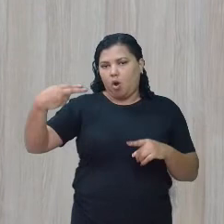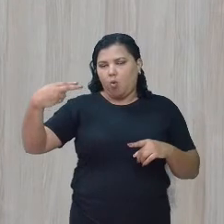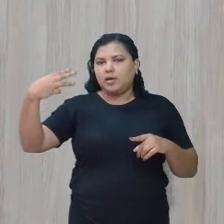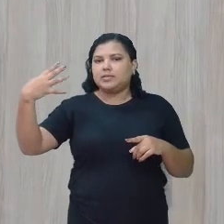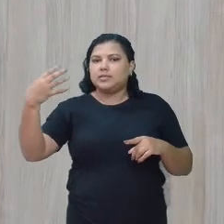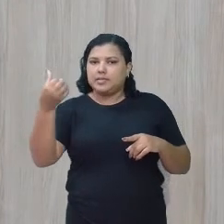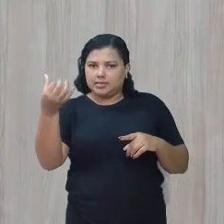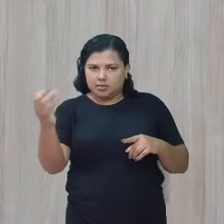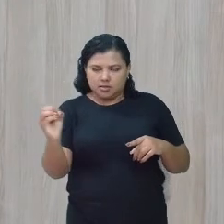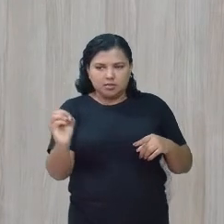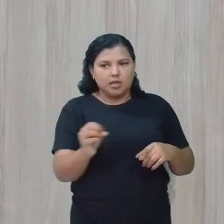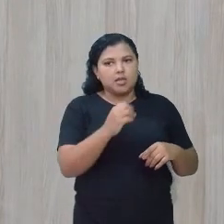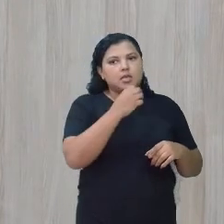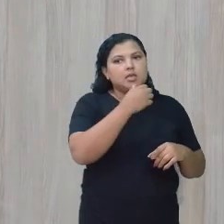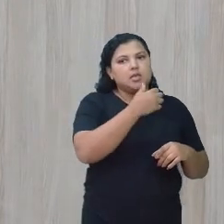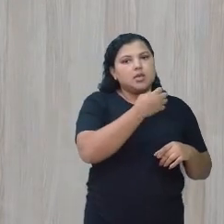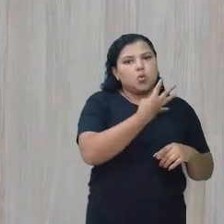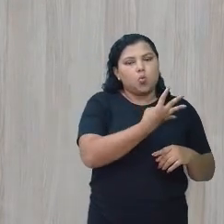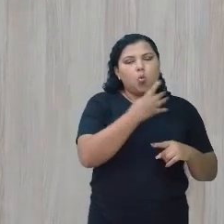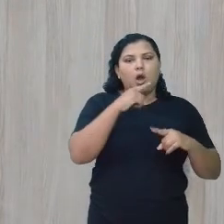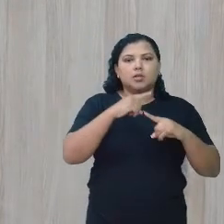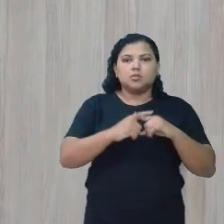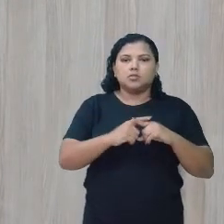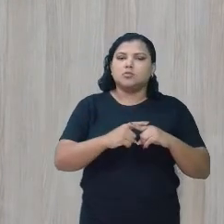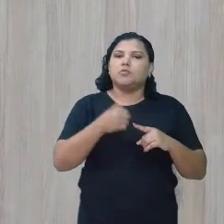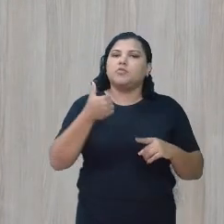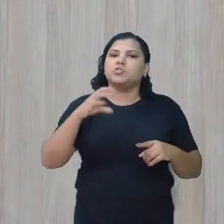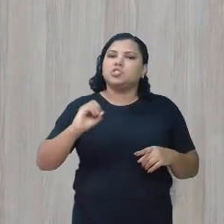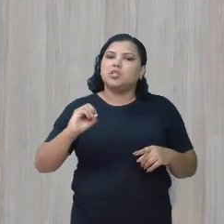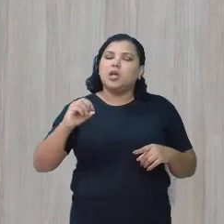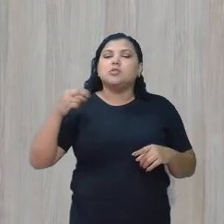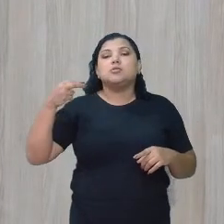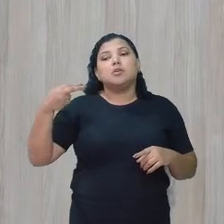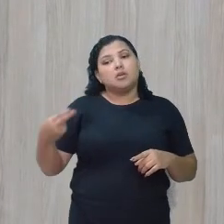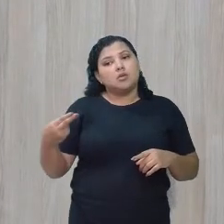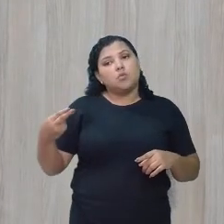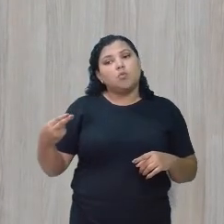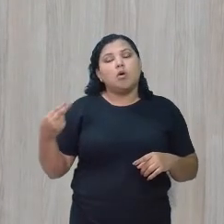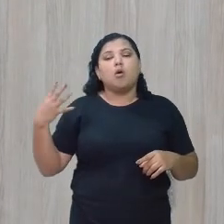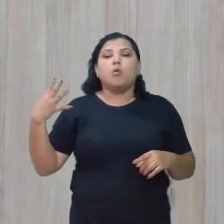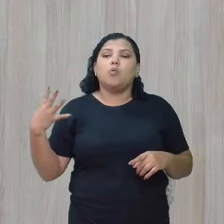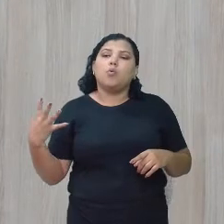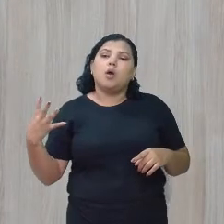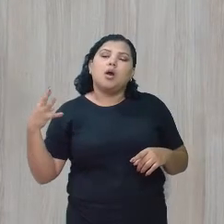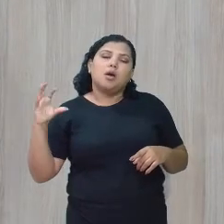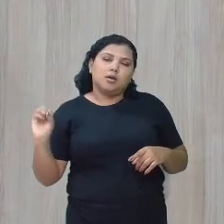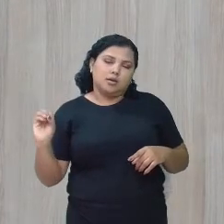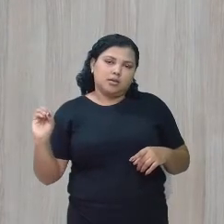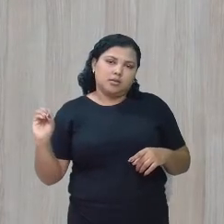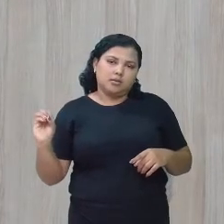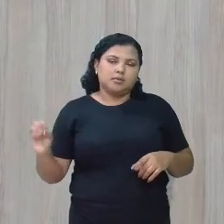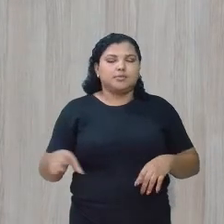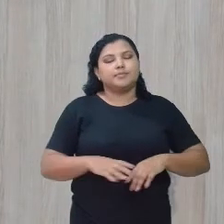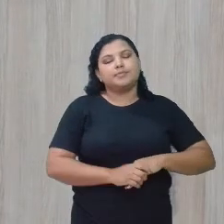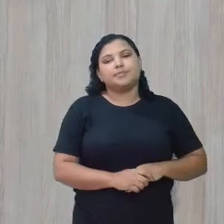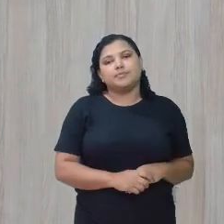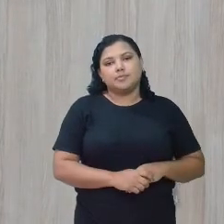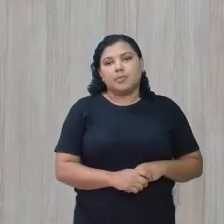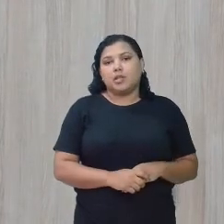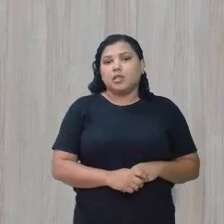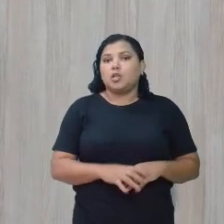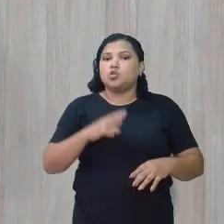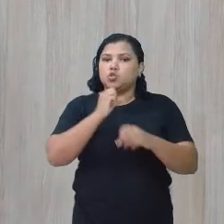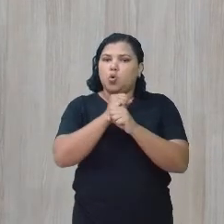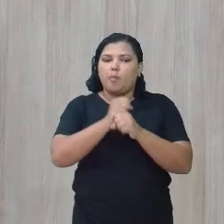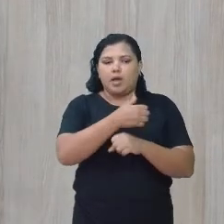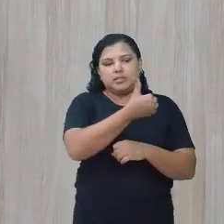igual a 60. E multiplica aí 10 por 4, que é a quantidade de pés que tem o carneiro, dá igual a 40.